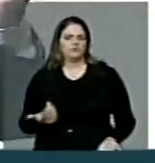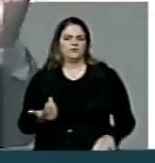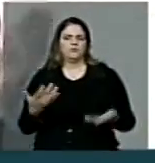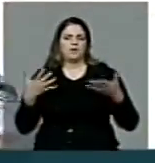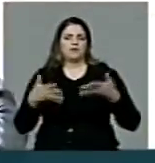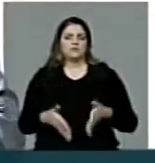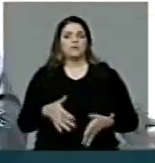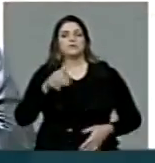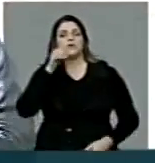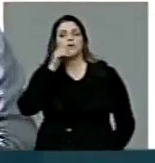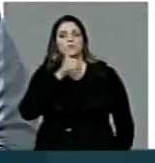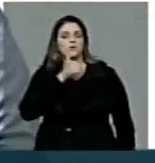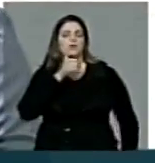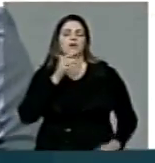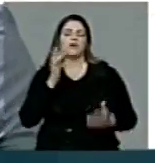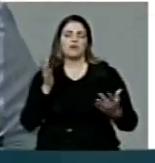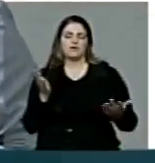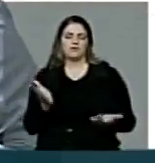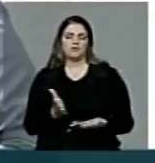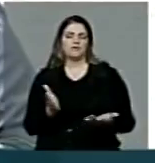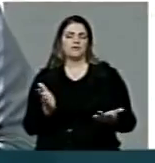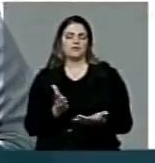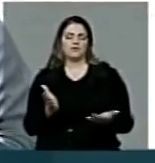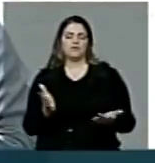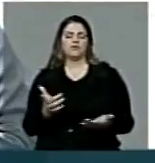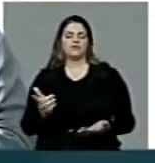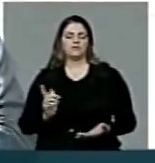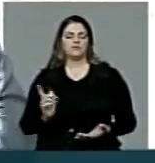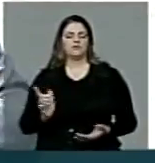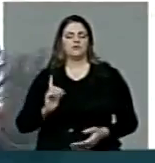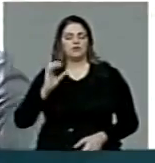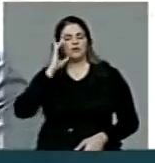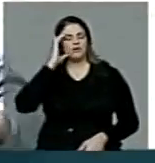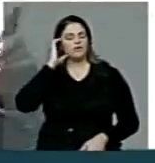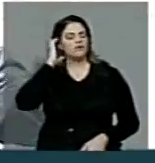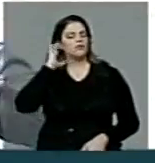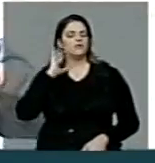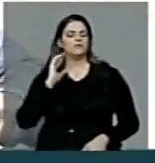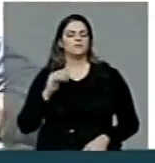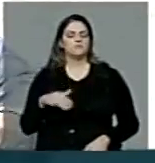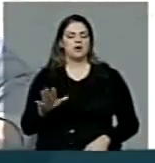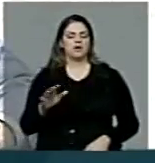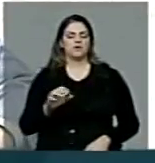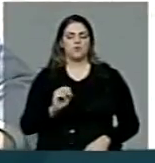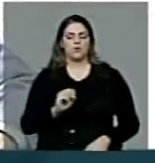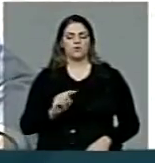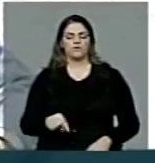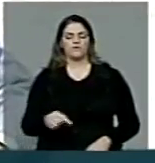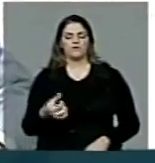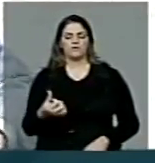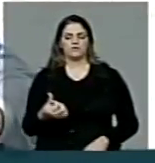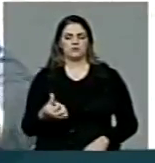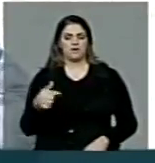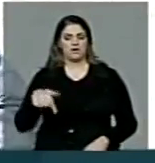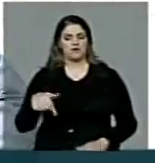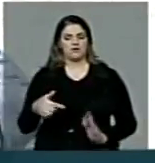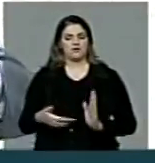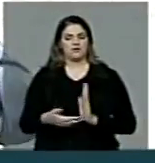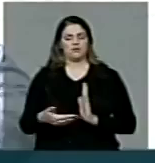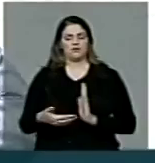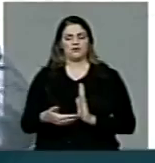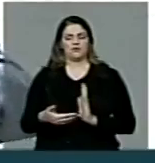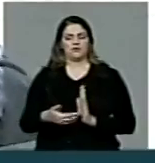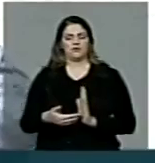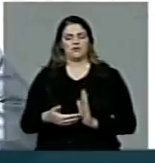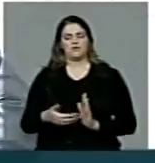feminina no Legislativo brasileiro é de 8,6 aqui nessa casa, menor